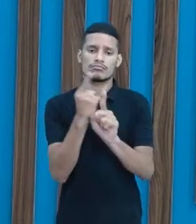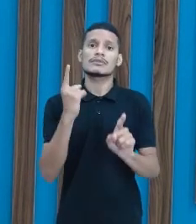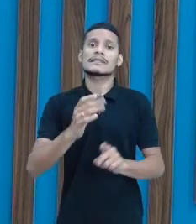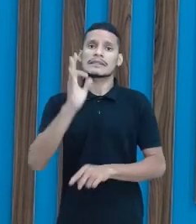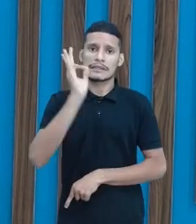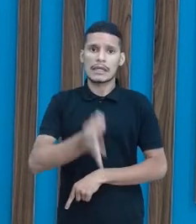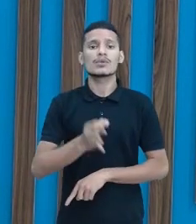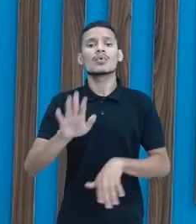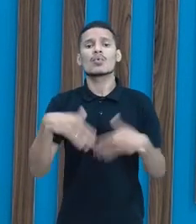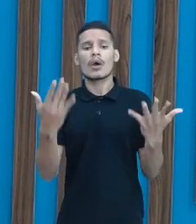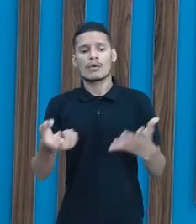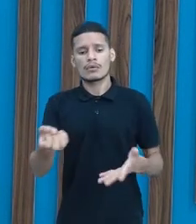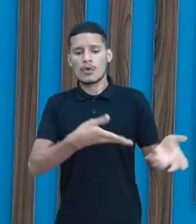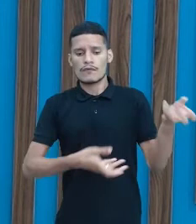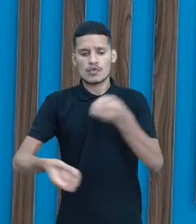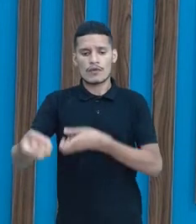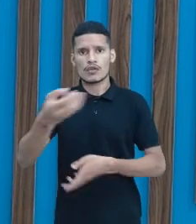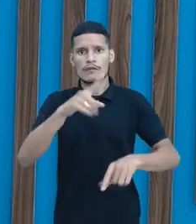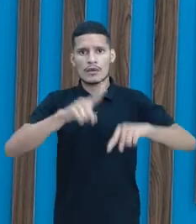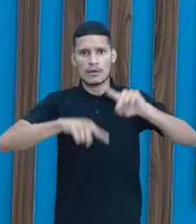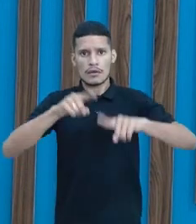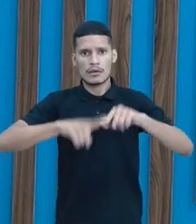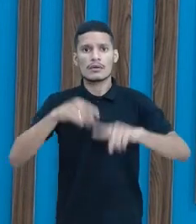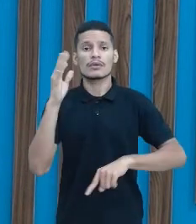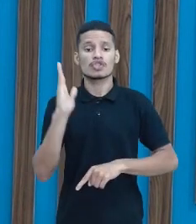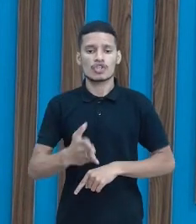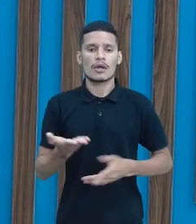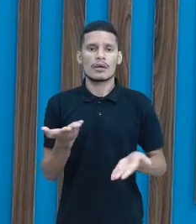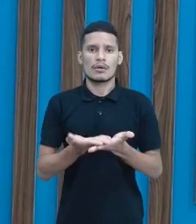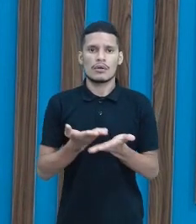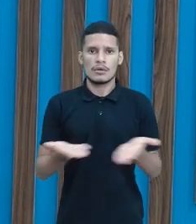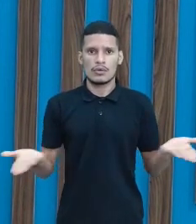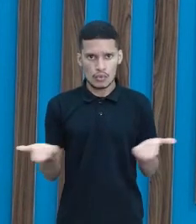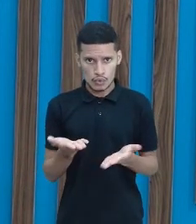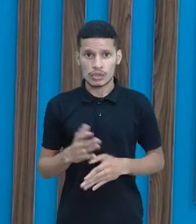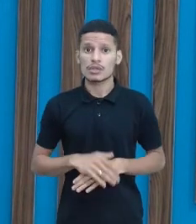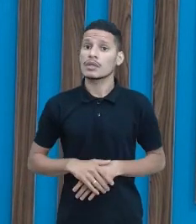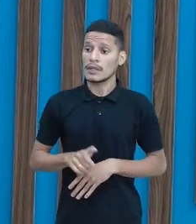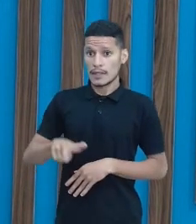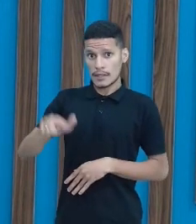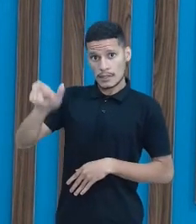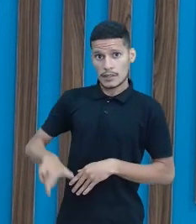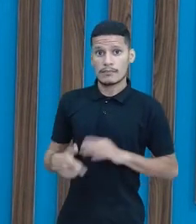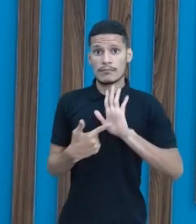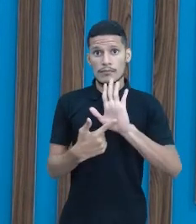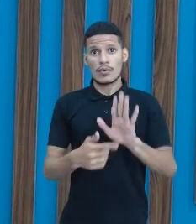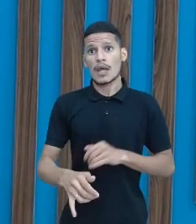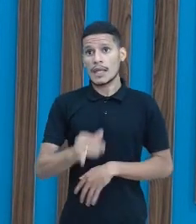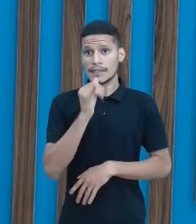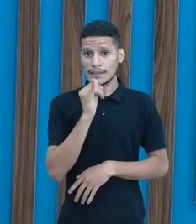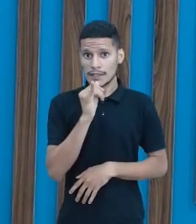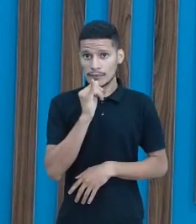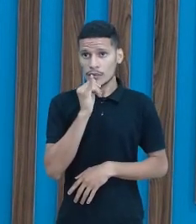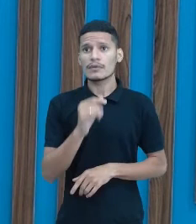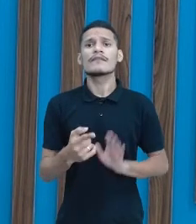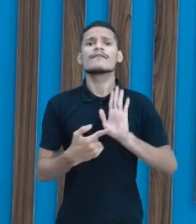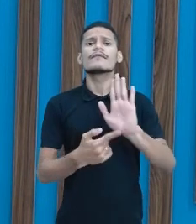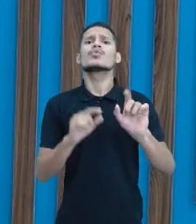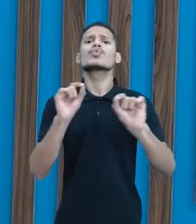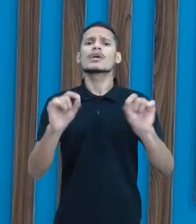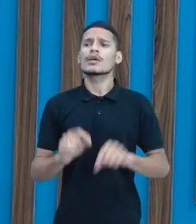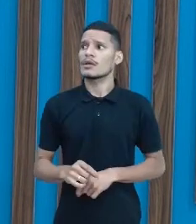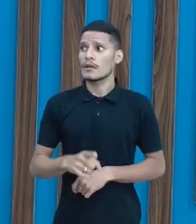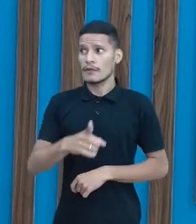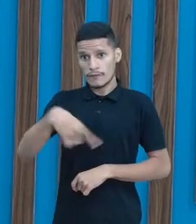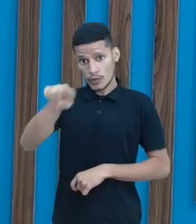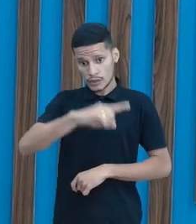quais são os novos elementos que surgiram na aula de hoje, tá certo? Ele acabou de fazer um exemplo e mencionou assim: verifique